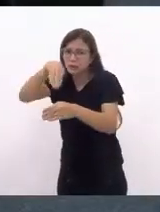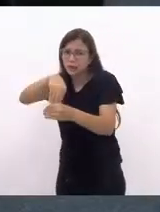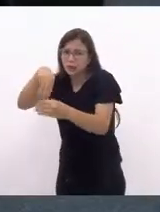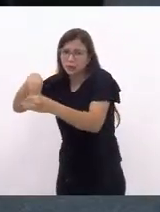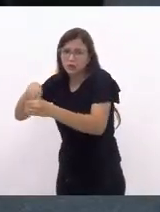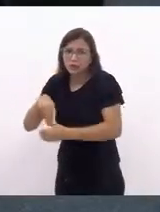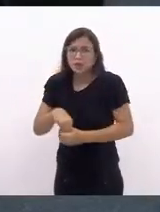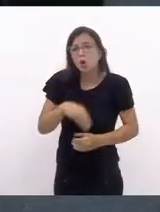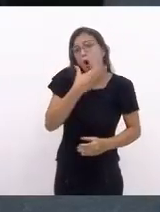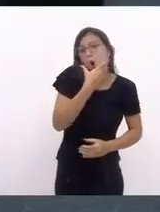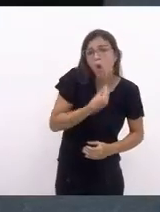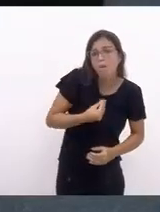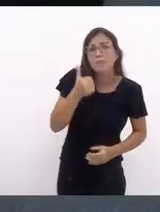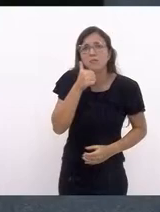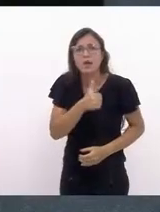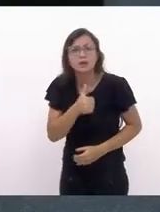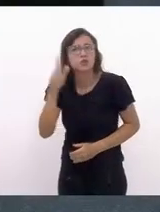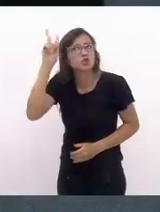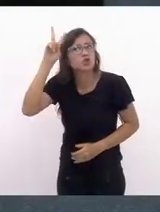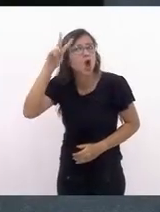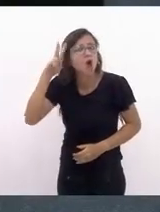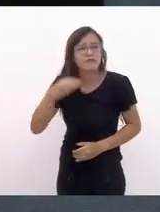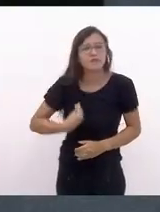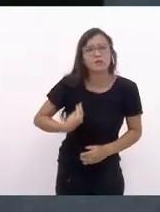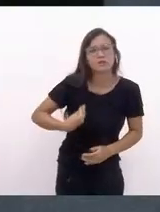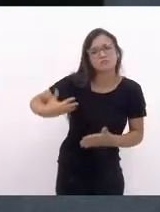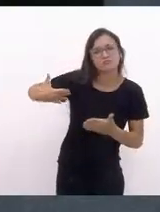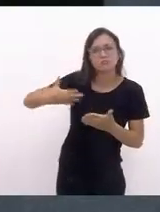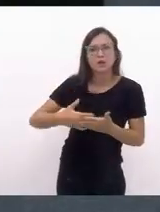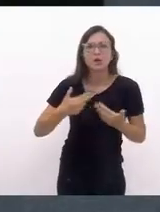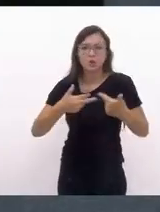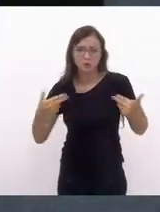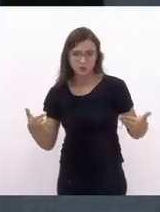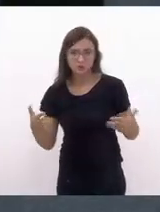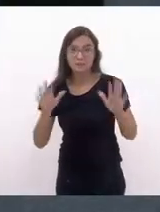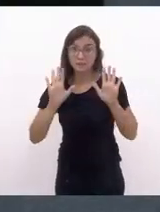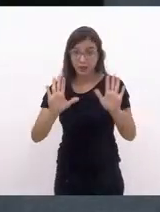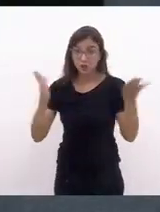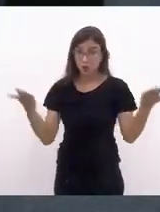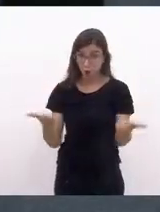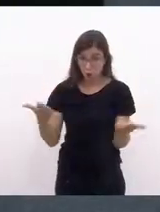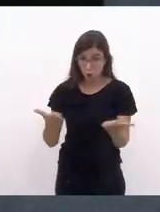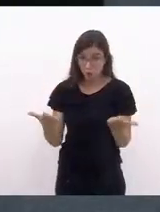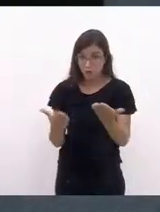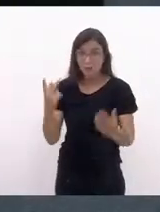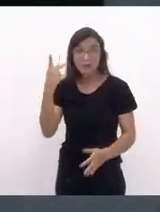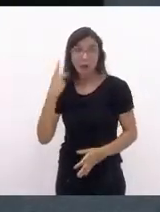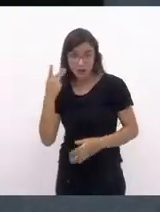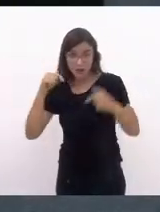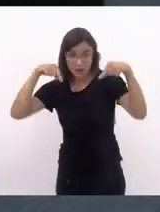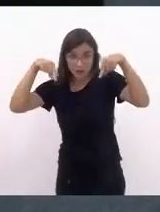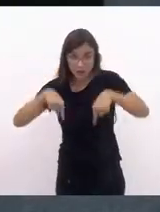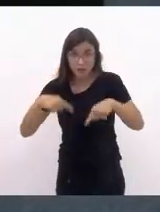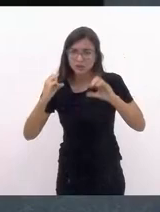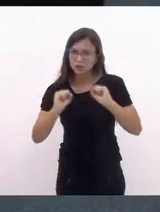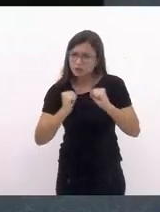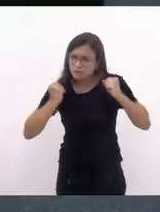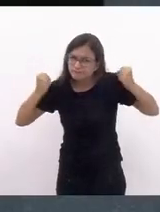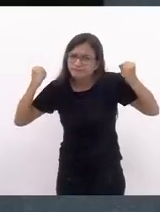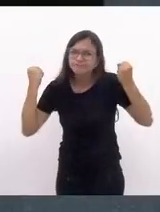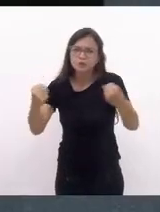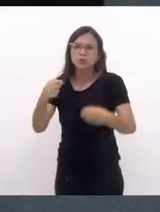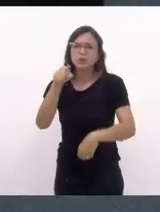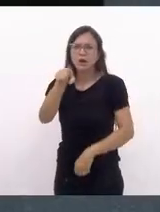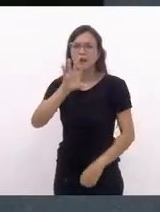essas histórias que esse Parlamento fez no dia de hoje questão de defender defender o policial